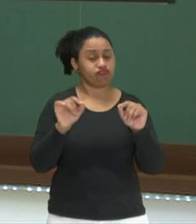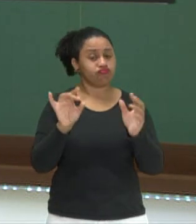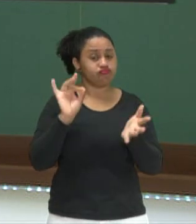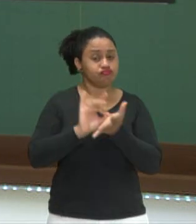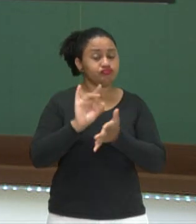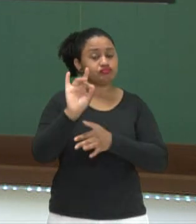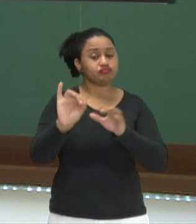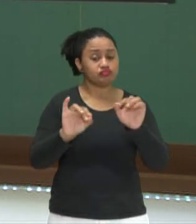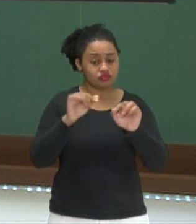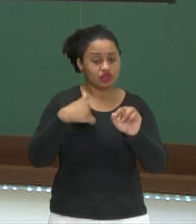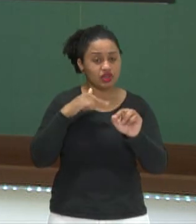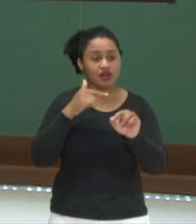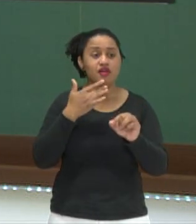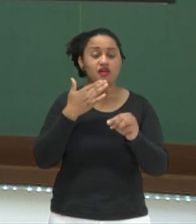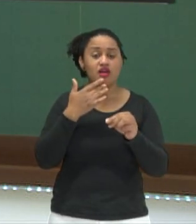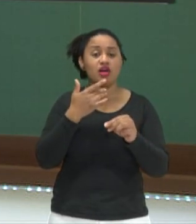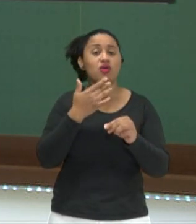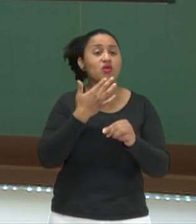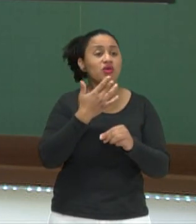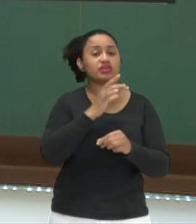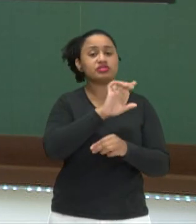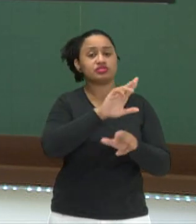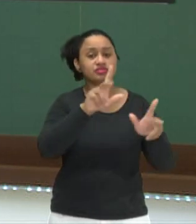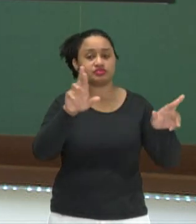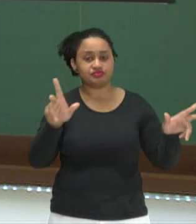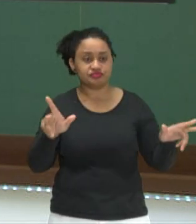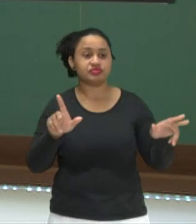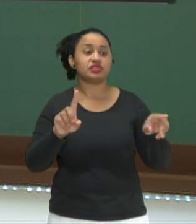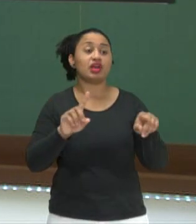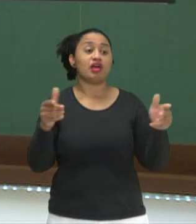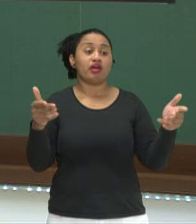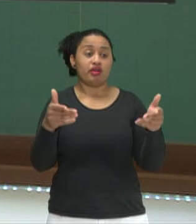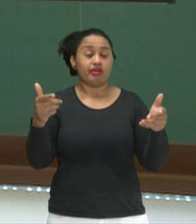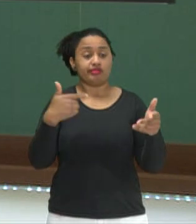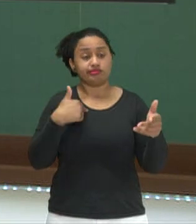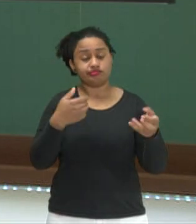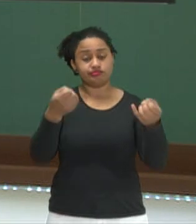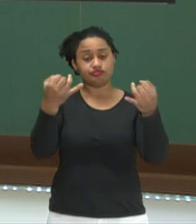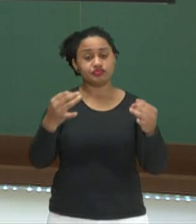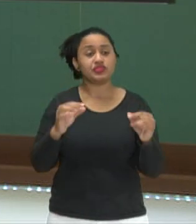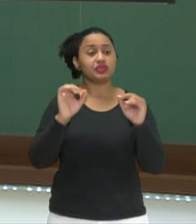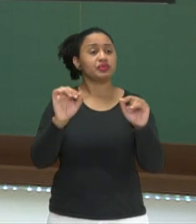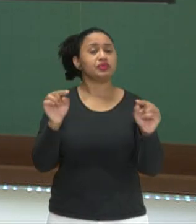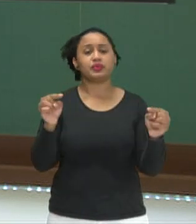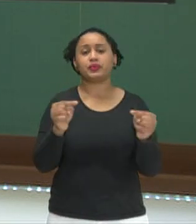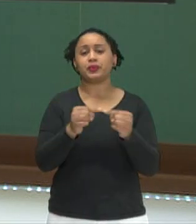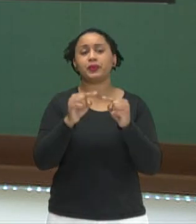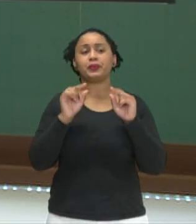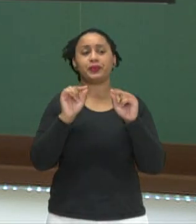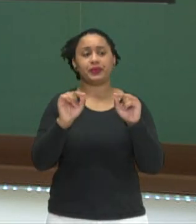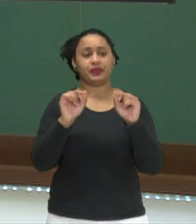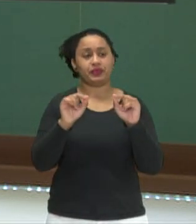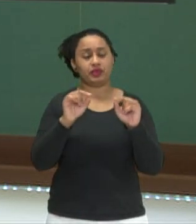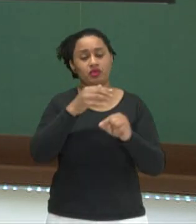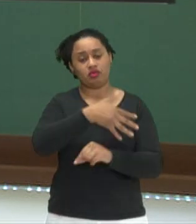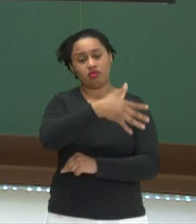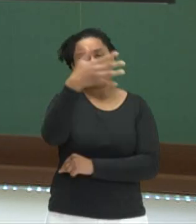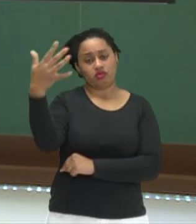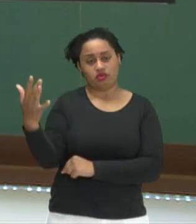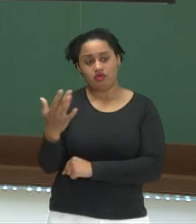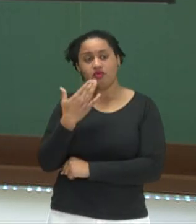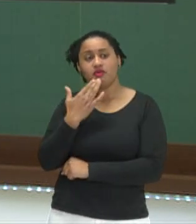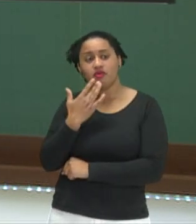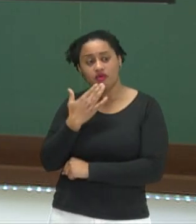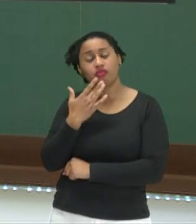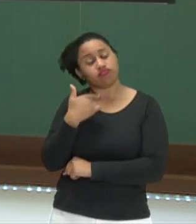exatamente uma referência a uma cor, tá? Agora a gente vai ver o que tem a ver a tal da arco-íris, né, a